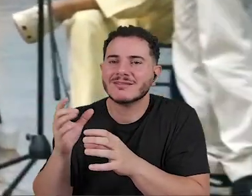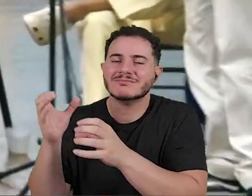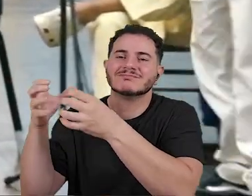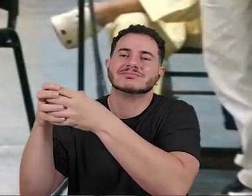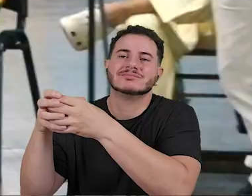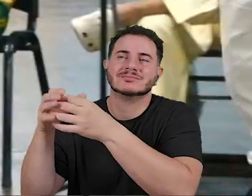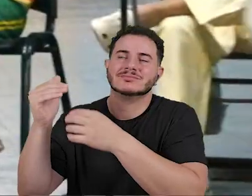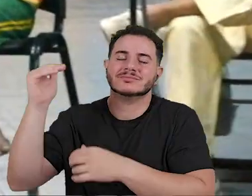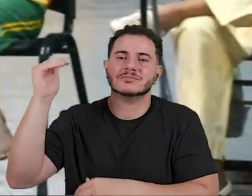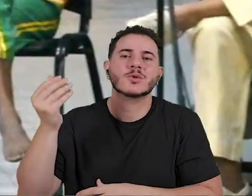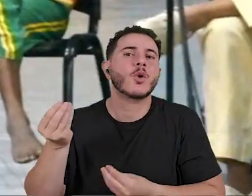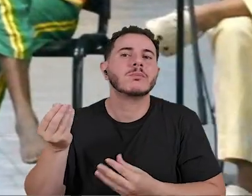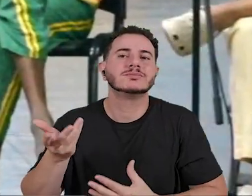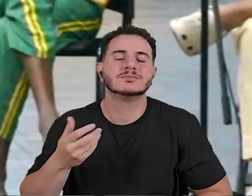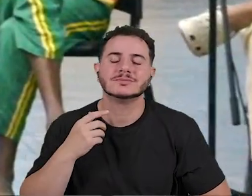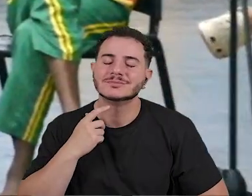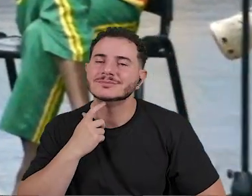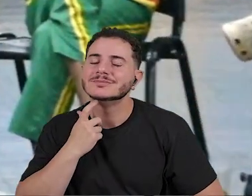Então,